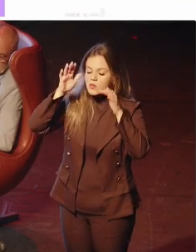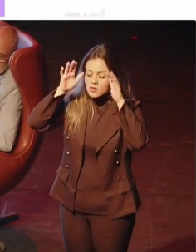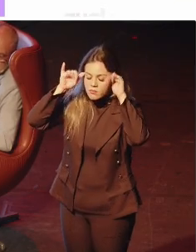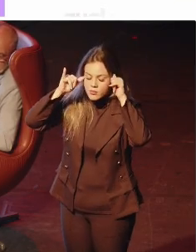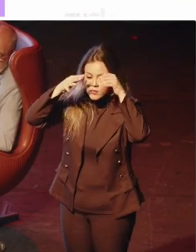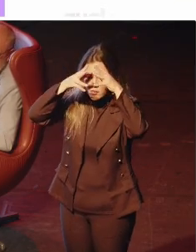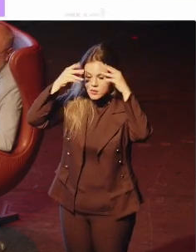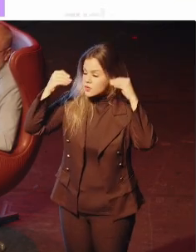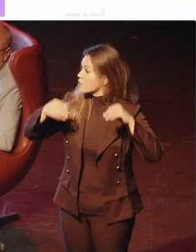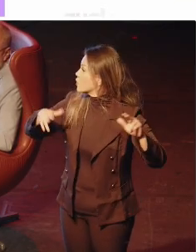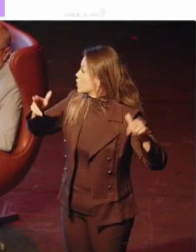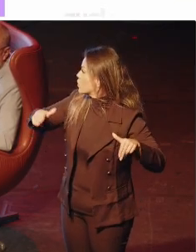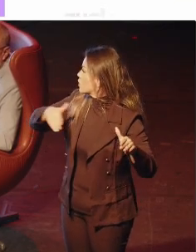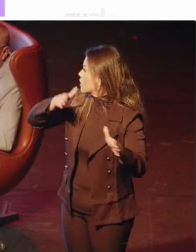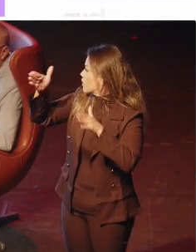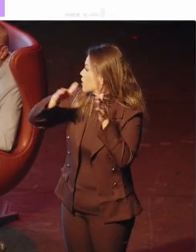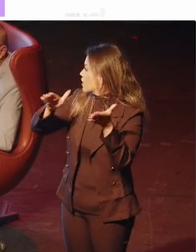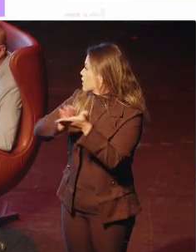anos